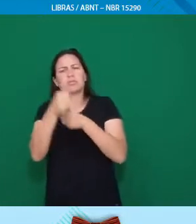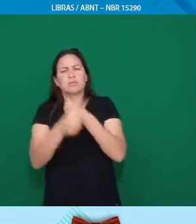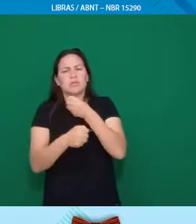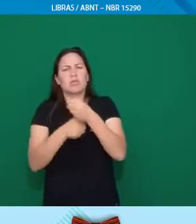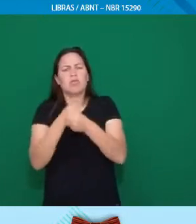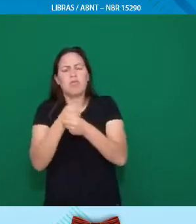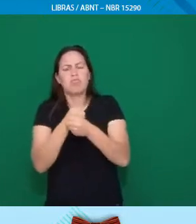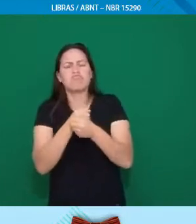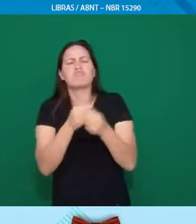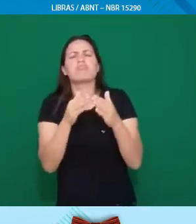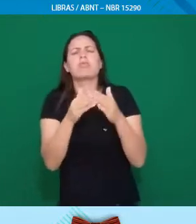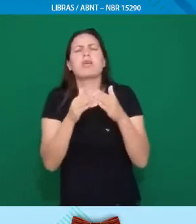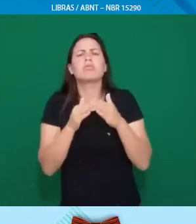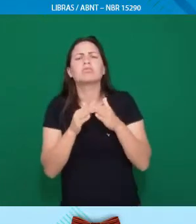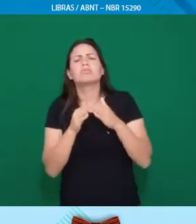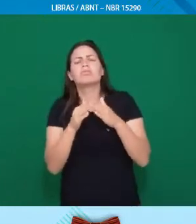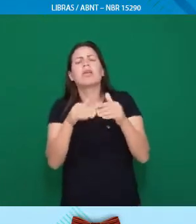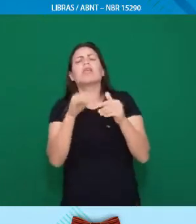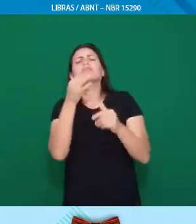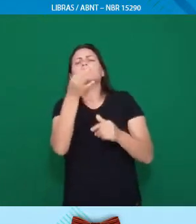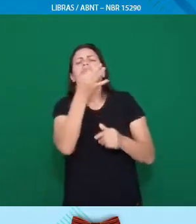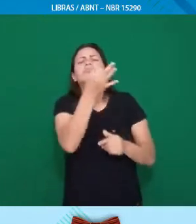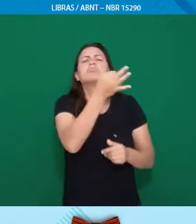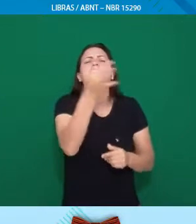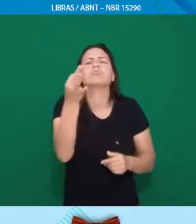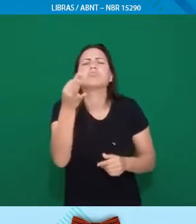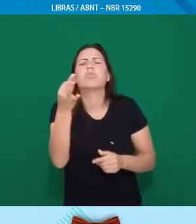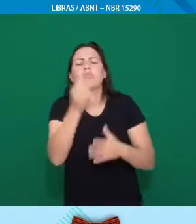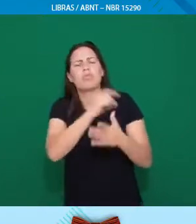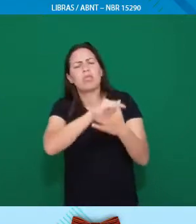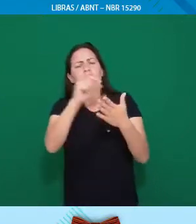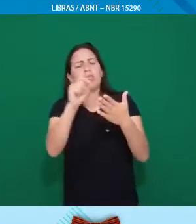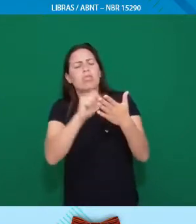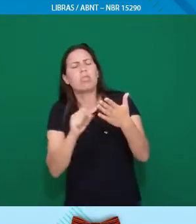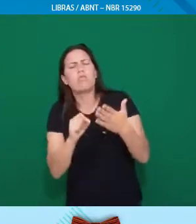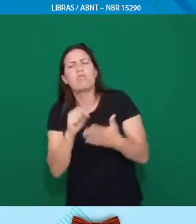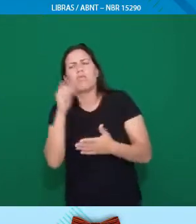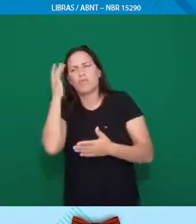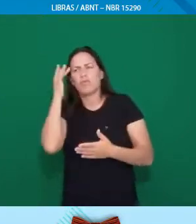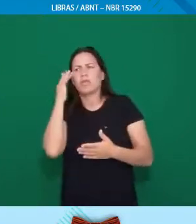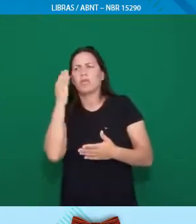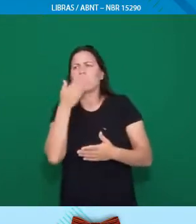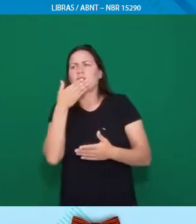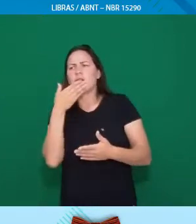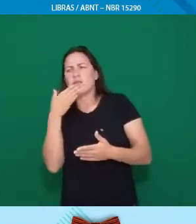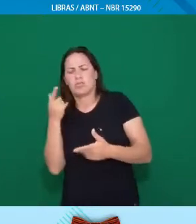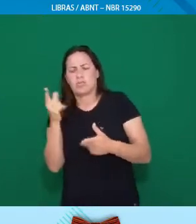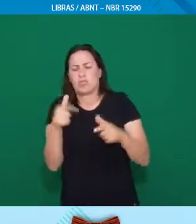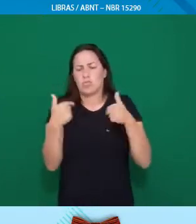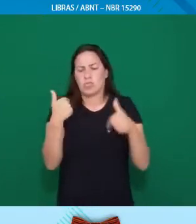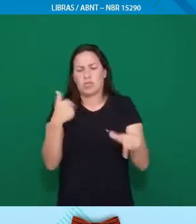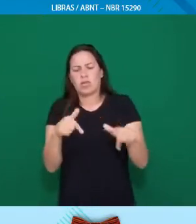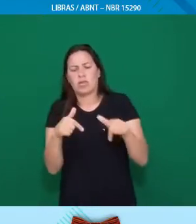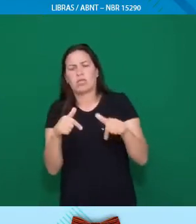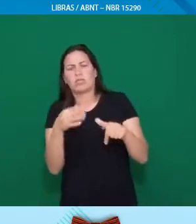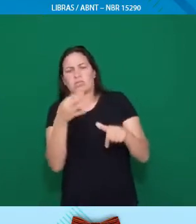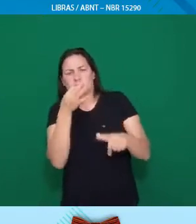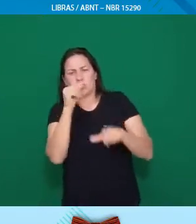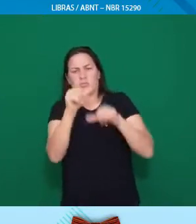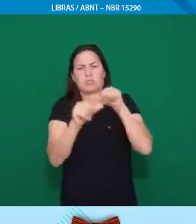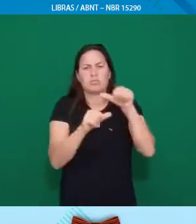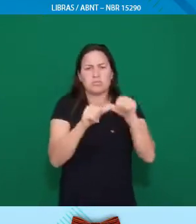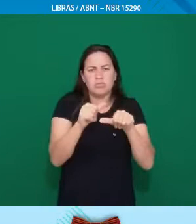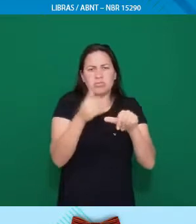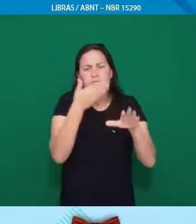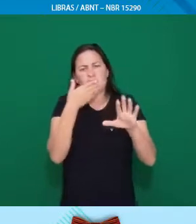por meio desse instrumento estou possibilitando que todas as pessoas façam uma análise a respeito da minha atuação com